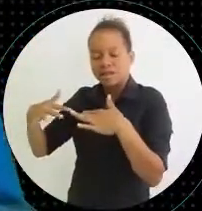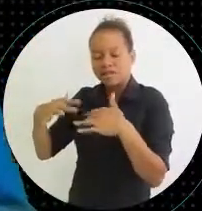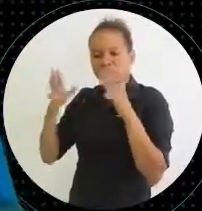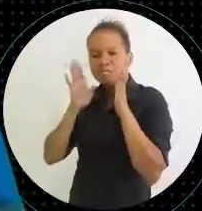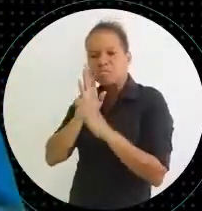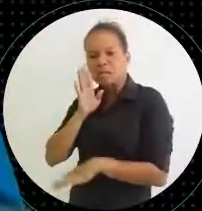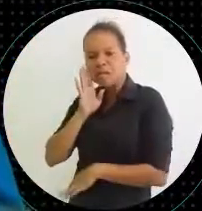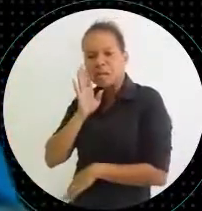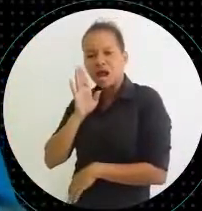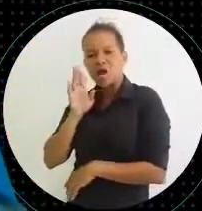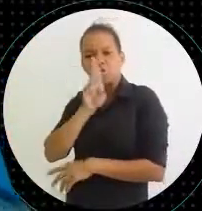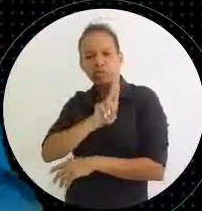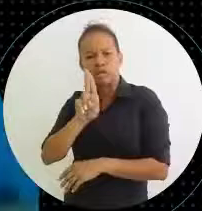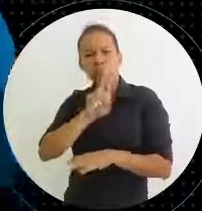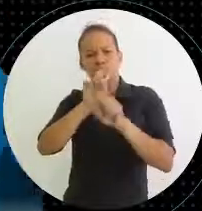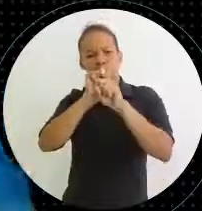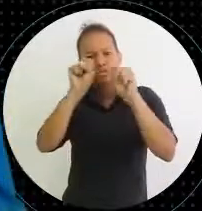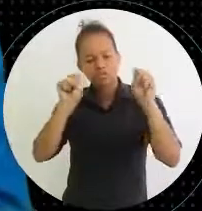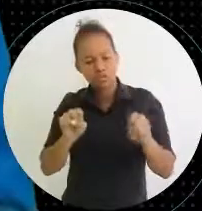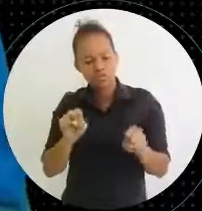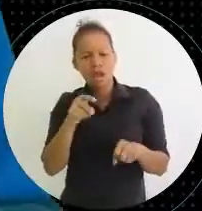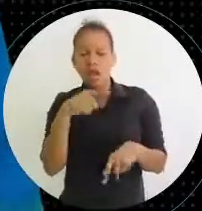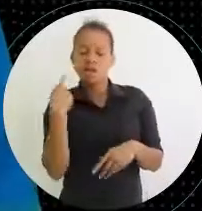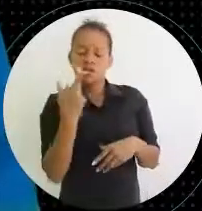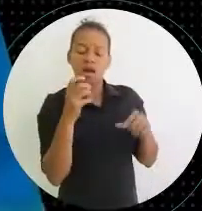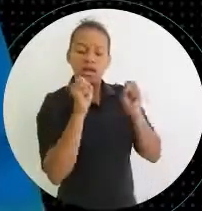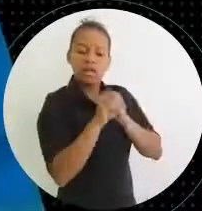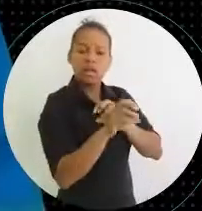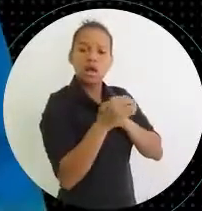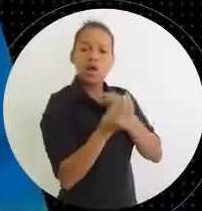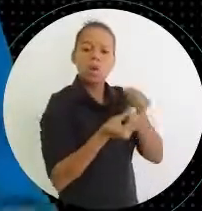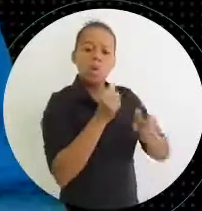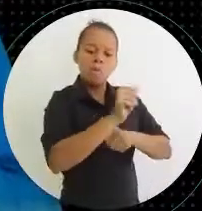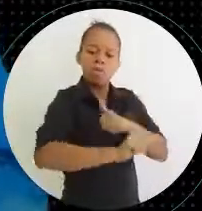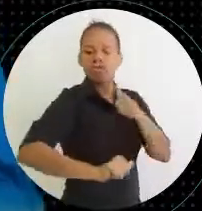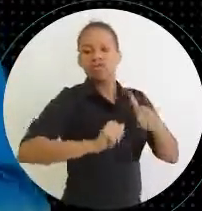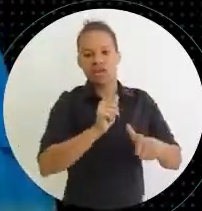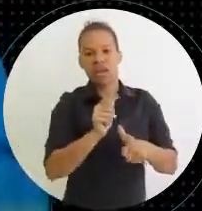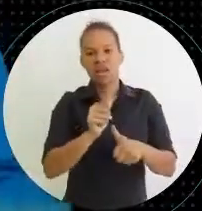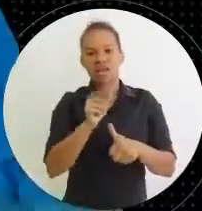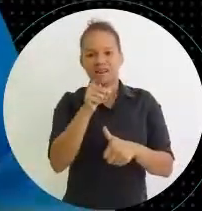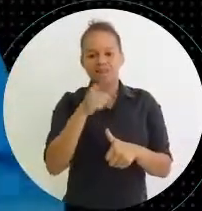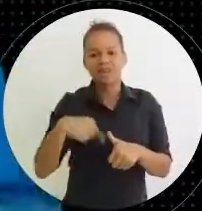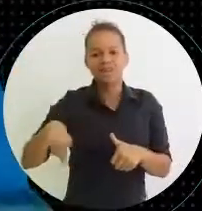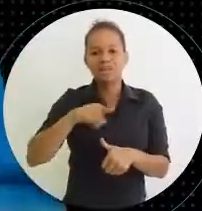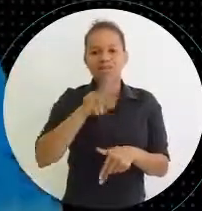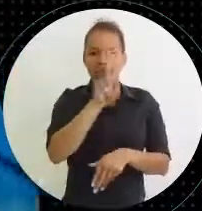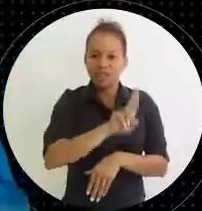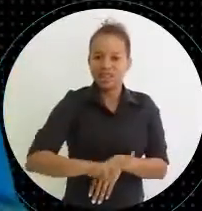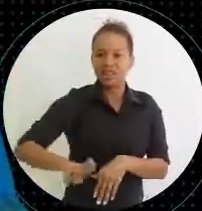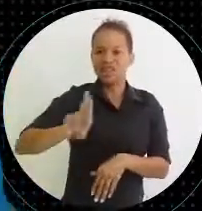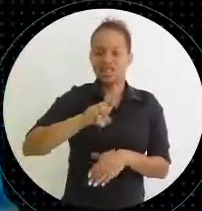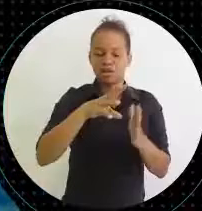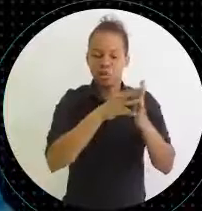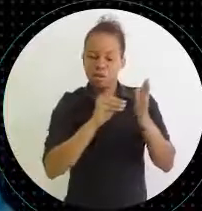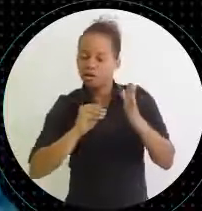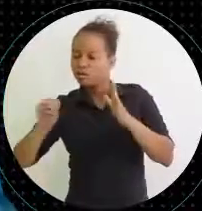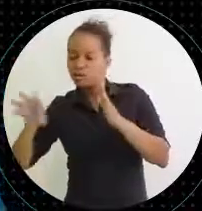bacana, utilizando o Bootstrap, ele vai te ensinar como modificar. E à medida que você vai utilizando,